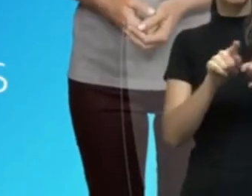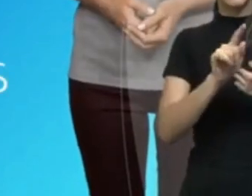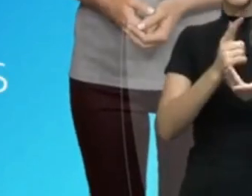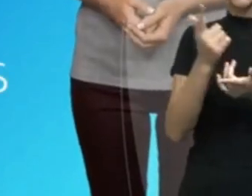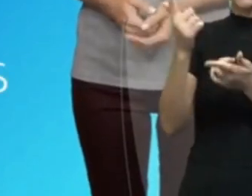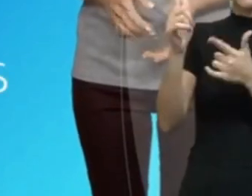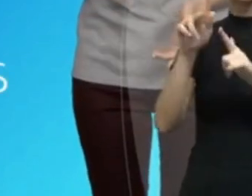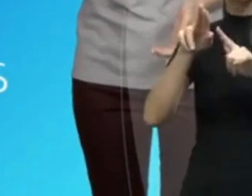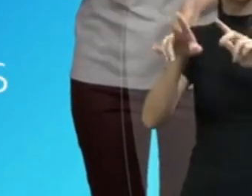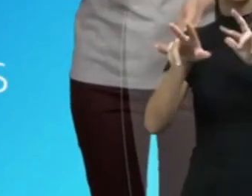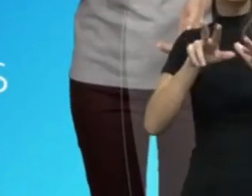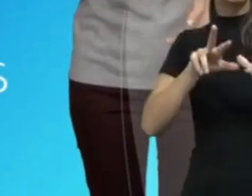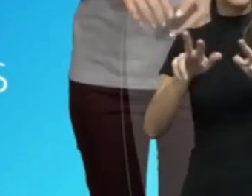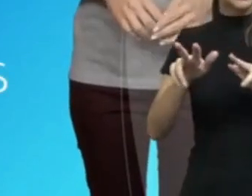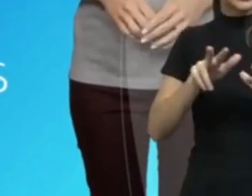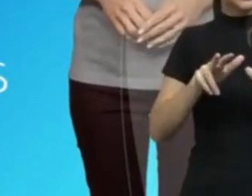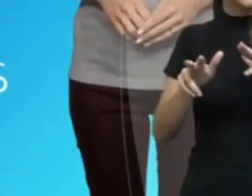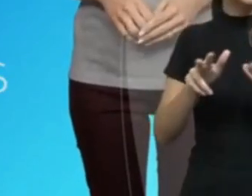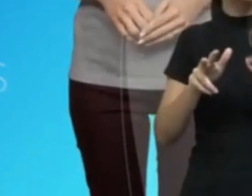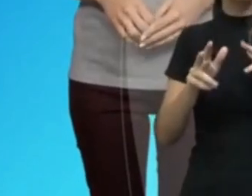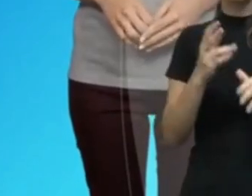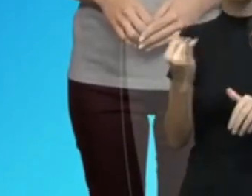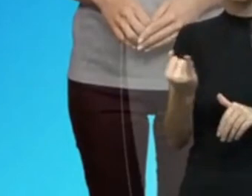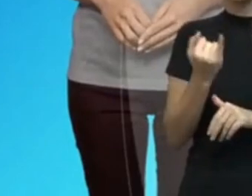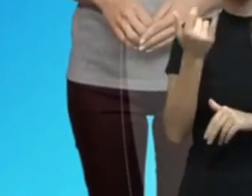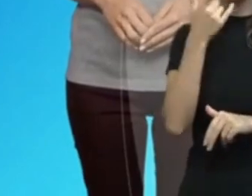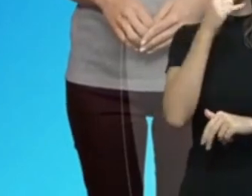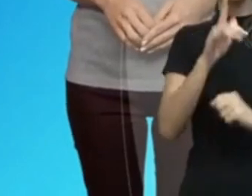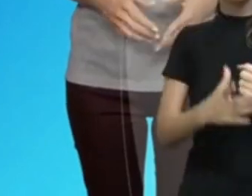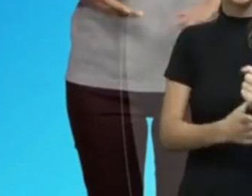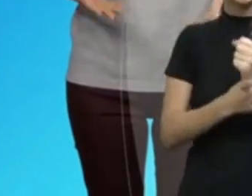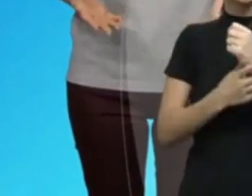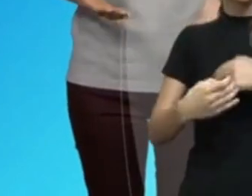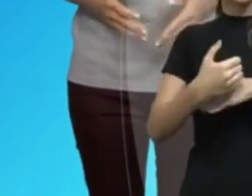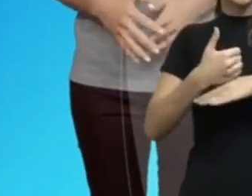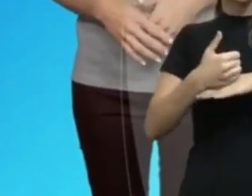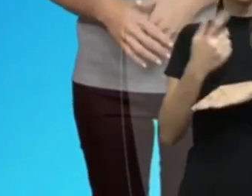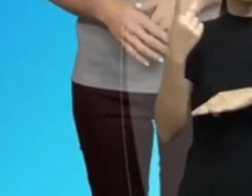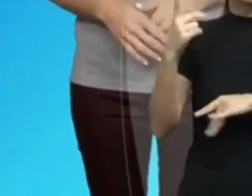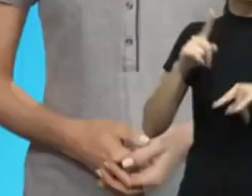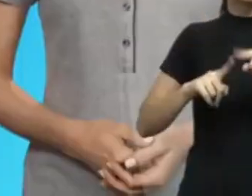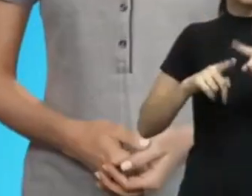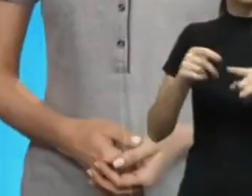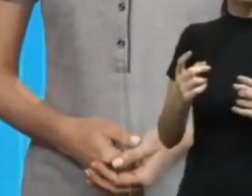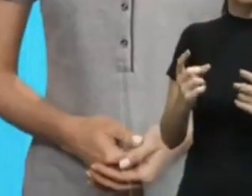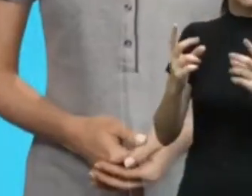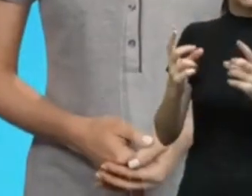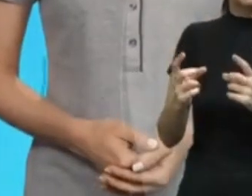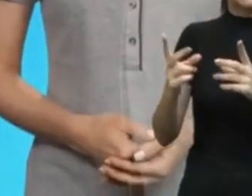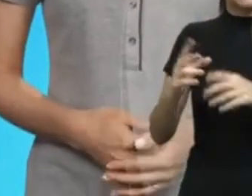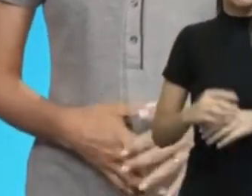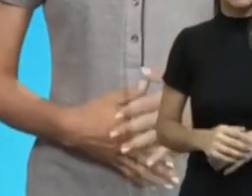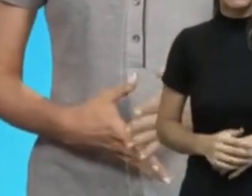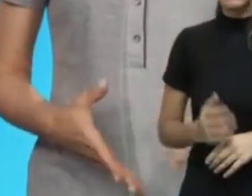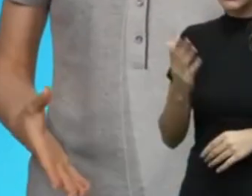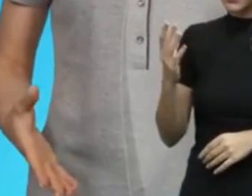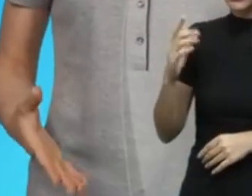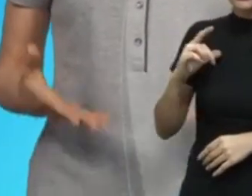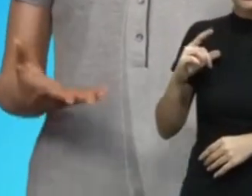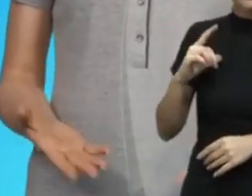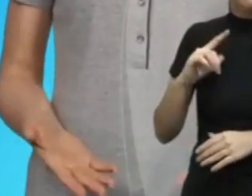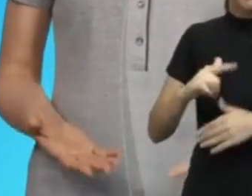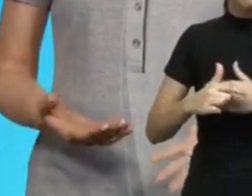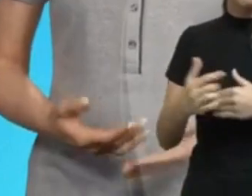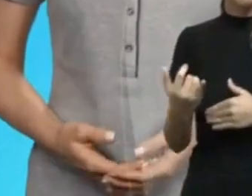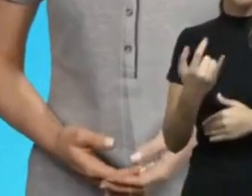recursos diferenciais que se mostram vitais para garantir a segurança e a qualidade dos seus produtos para o consumidor. Dessa forma, ela tem um papel